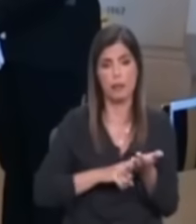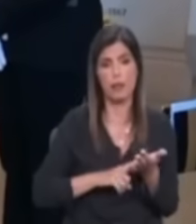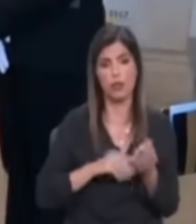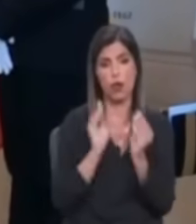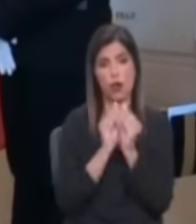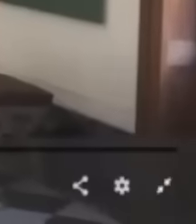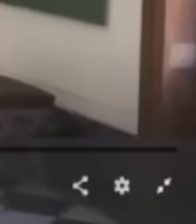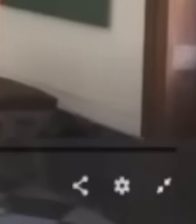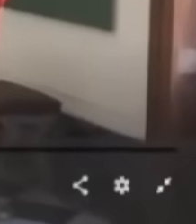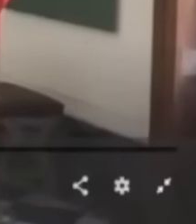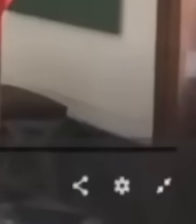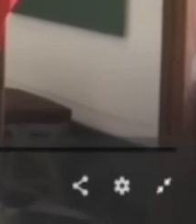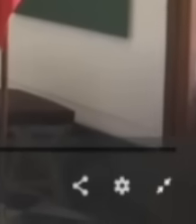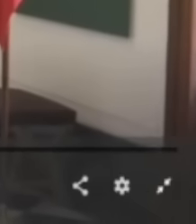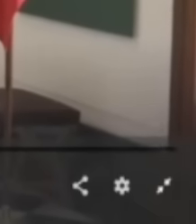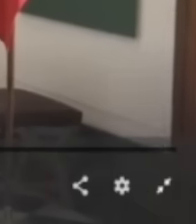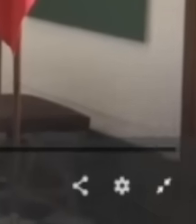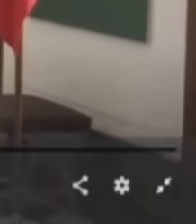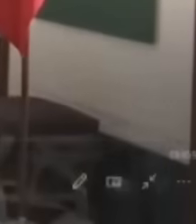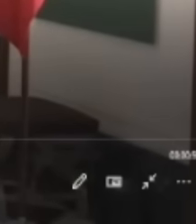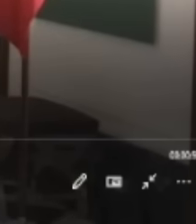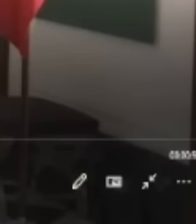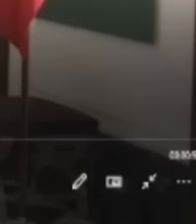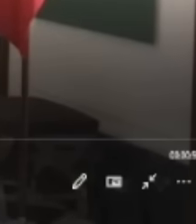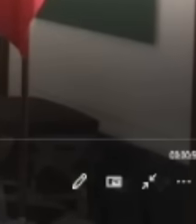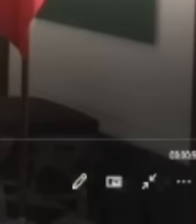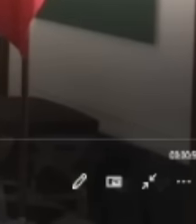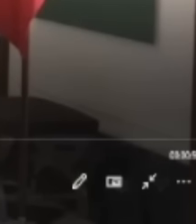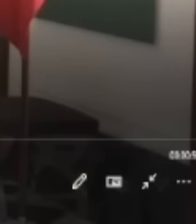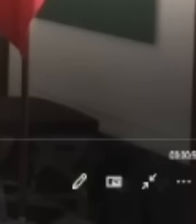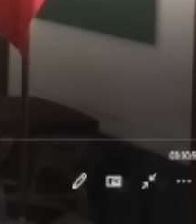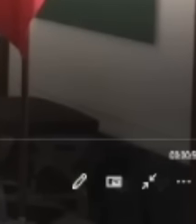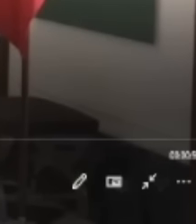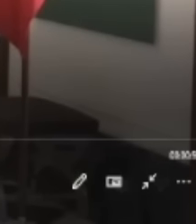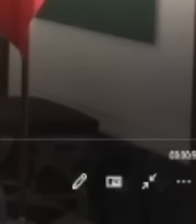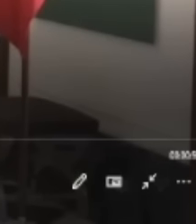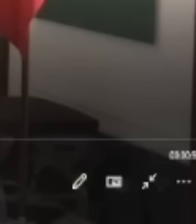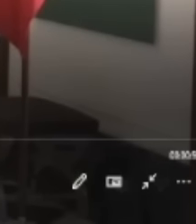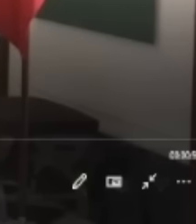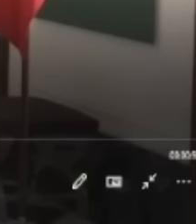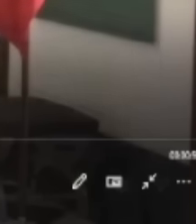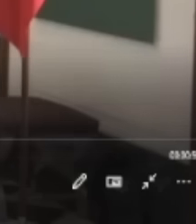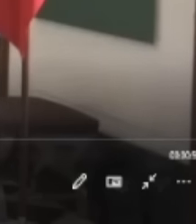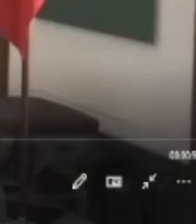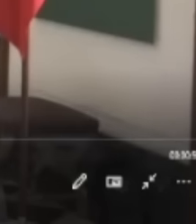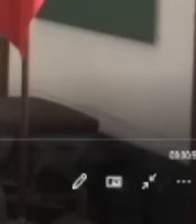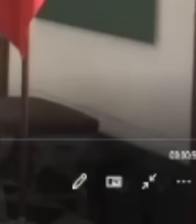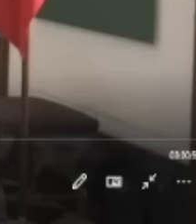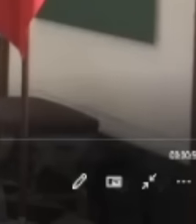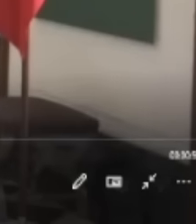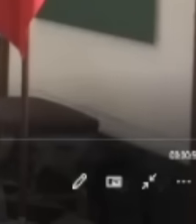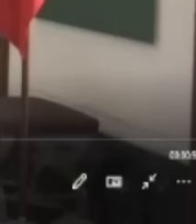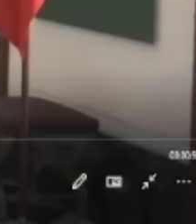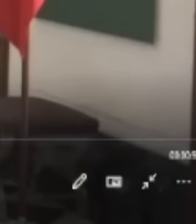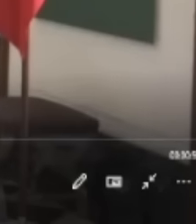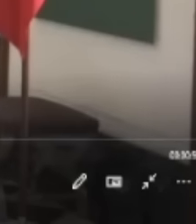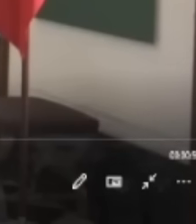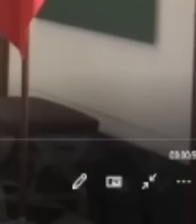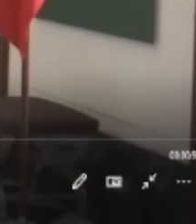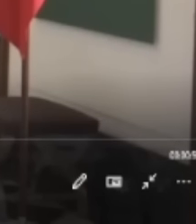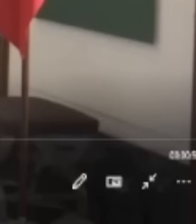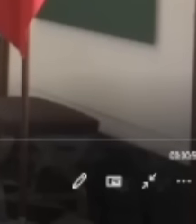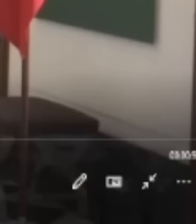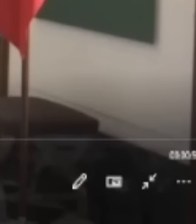esta terça-feira. População, nem parece, mas... Ok, esta é a parte em que ele faz mesmo quase a desculpabilização e não